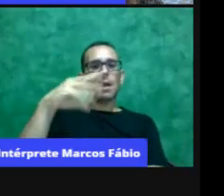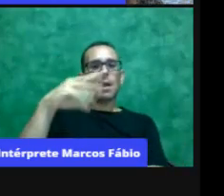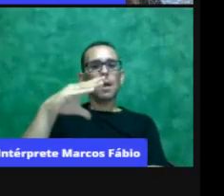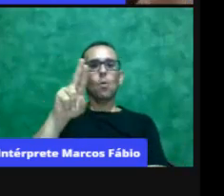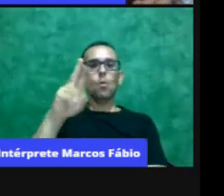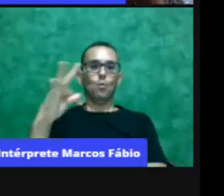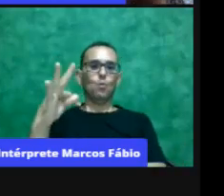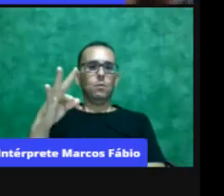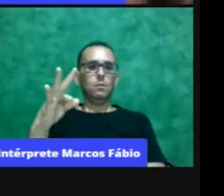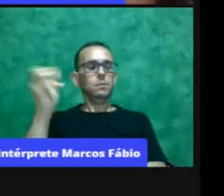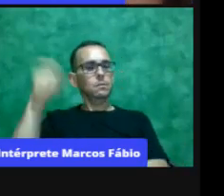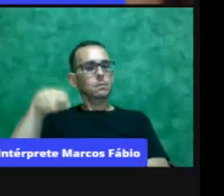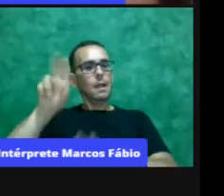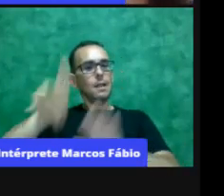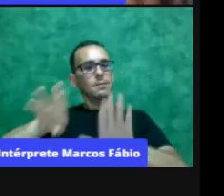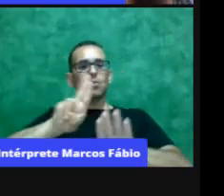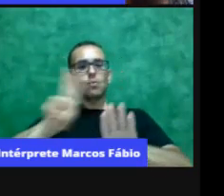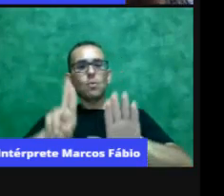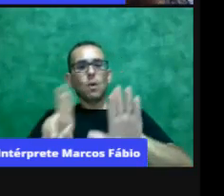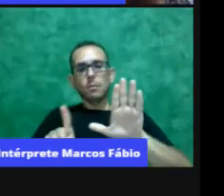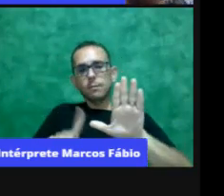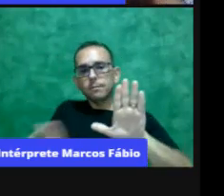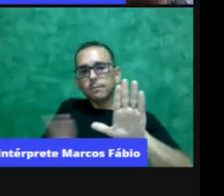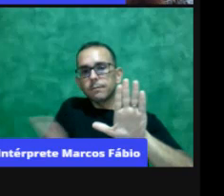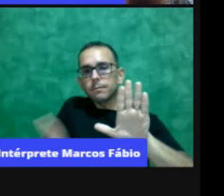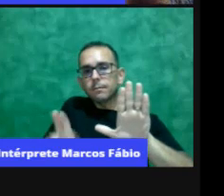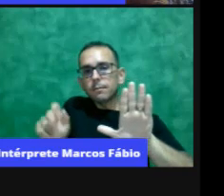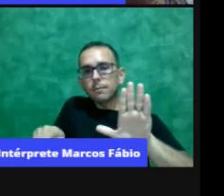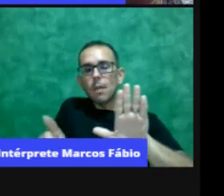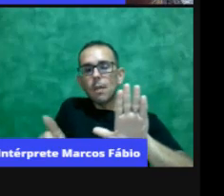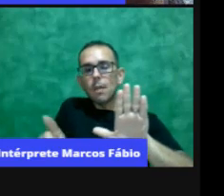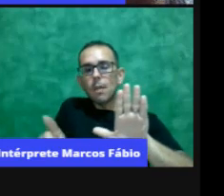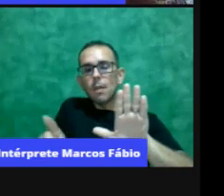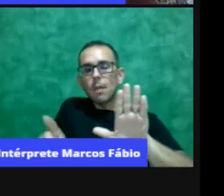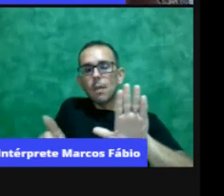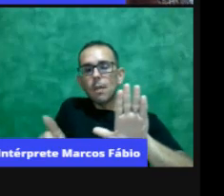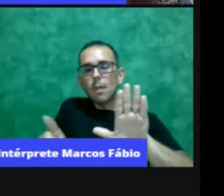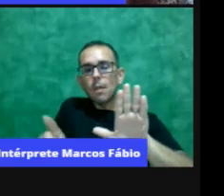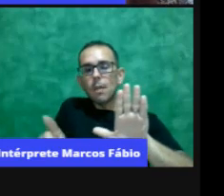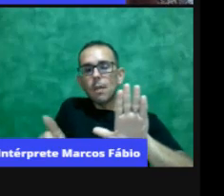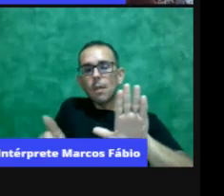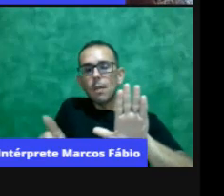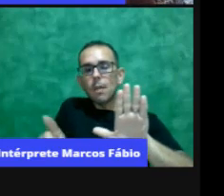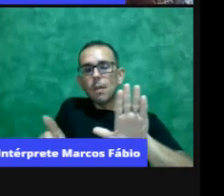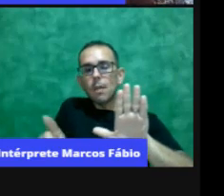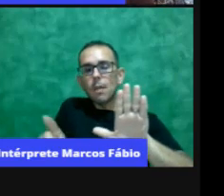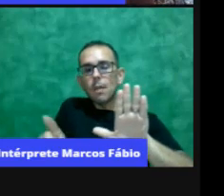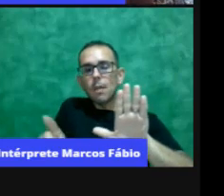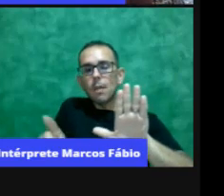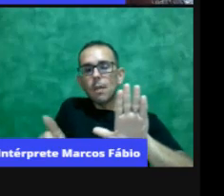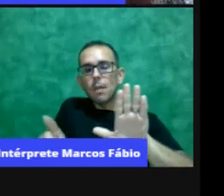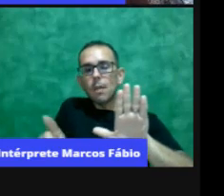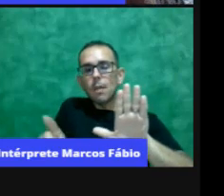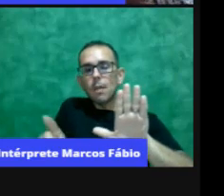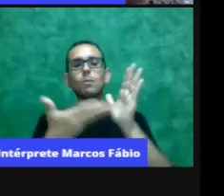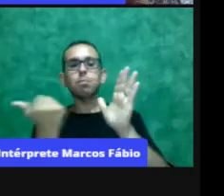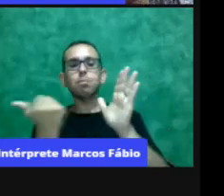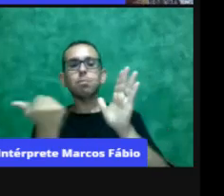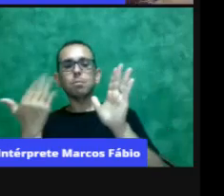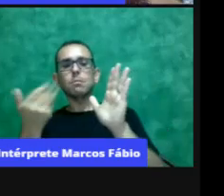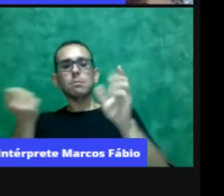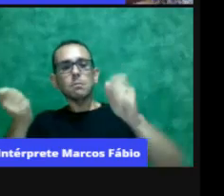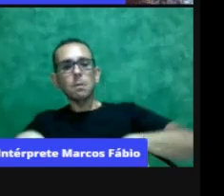do programa lá, às vezes no cantinho, tem alguns tutoriais que ensinam como tirar isso, né, sem precisar